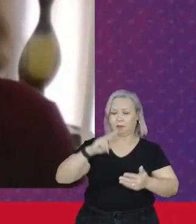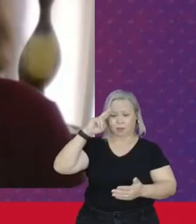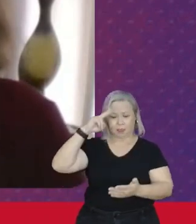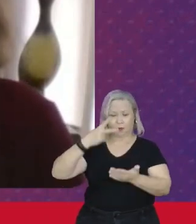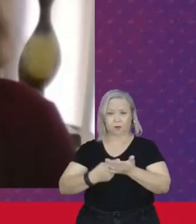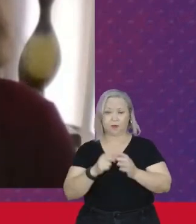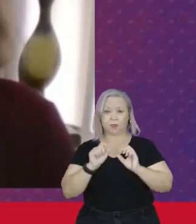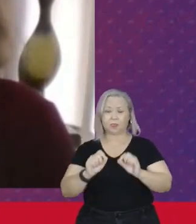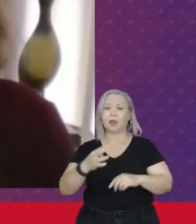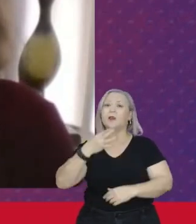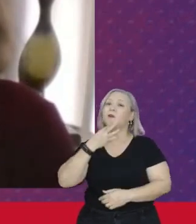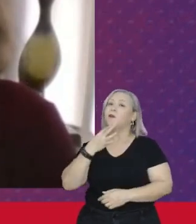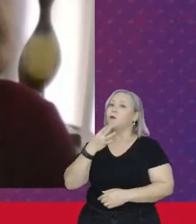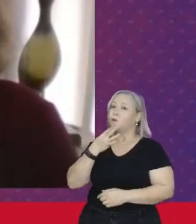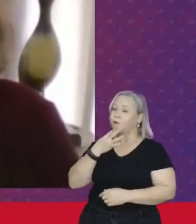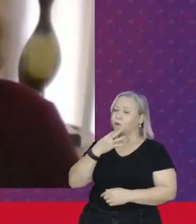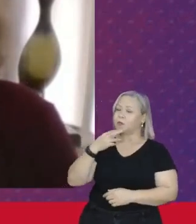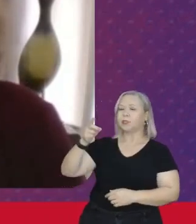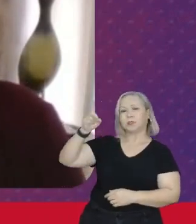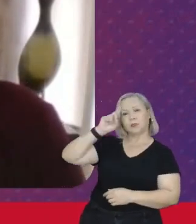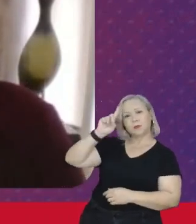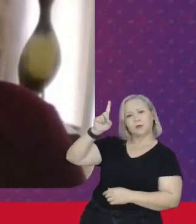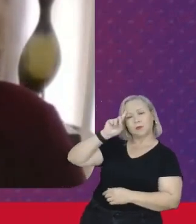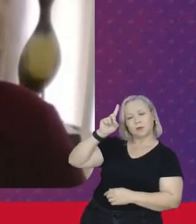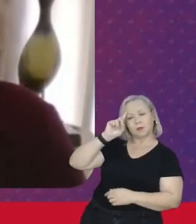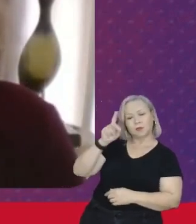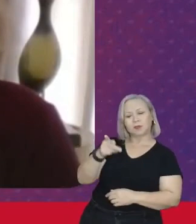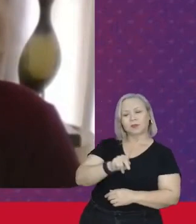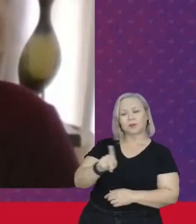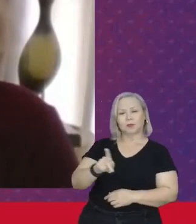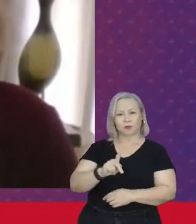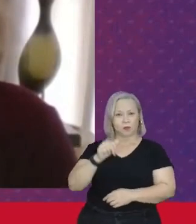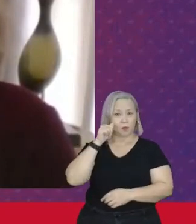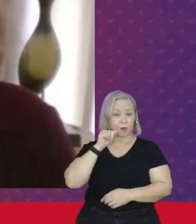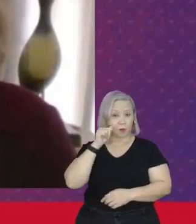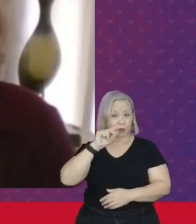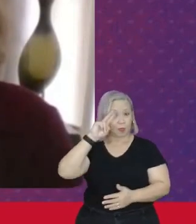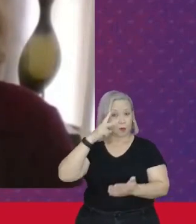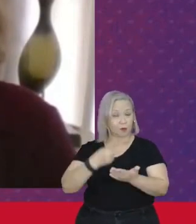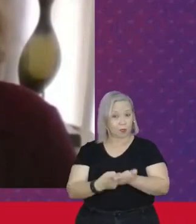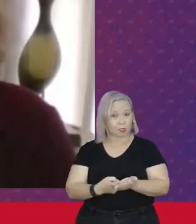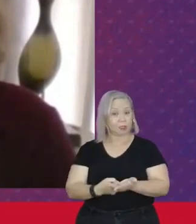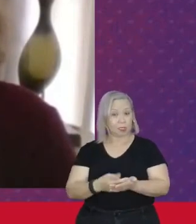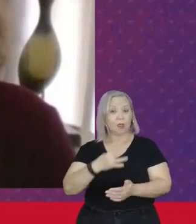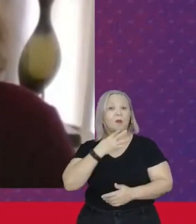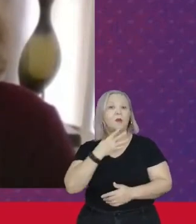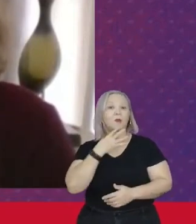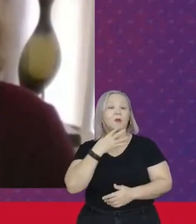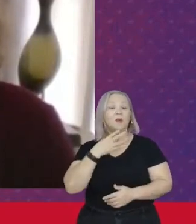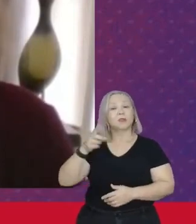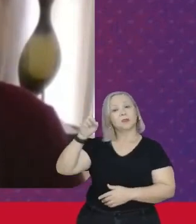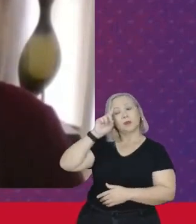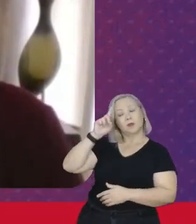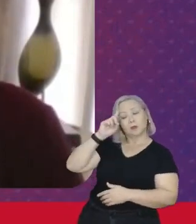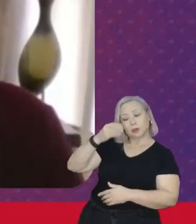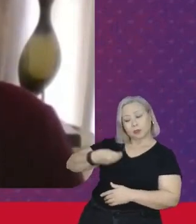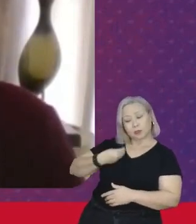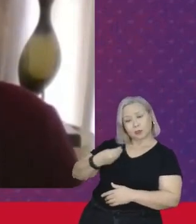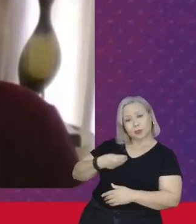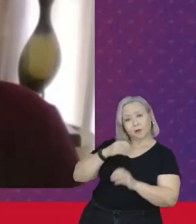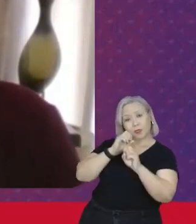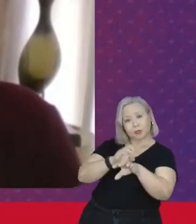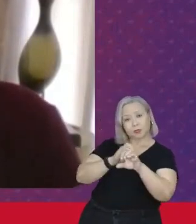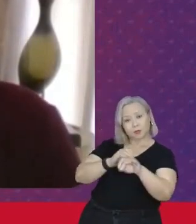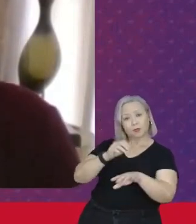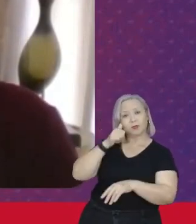considerando e conhecendo a rotina de uma professora, considerando e conhecendo a rotina de vida de uma